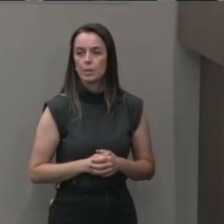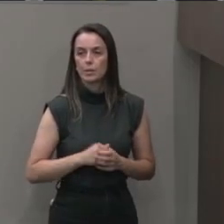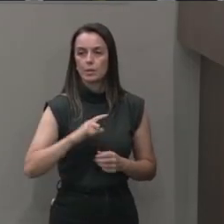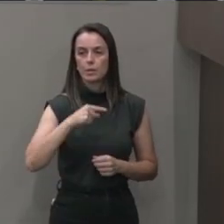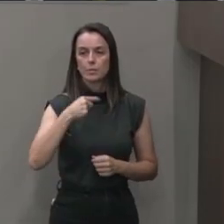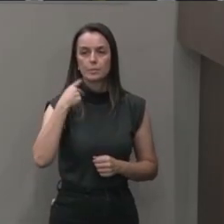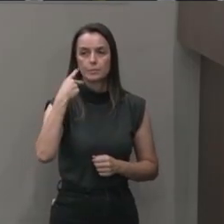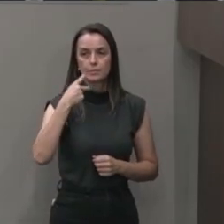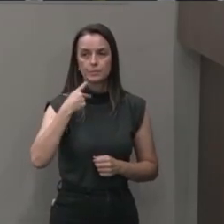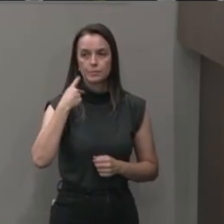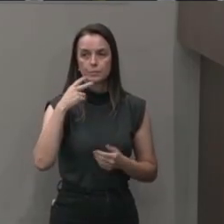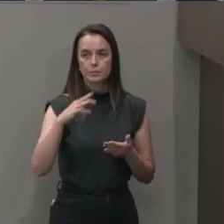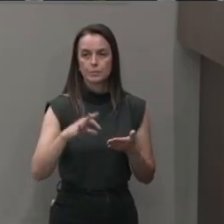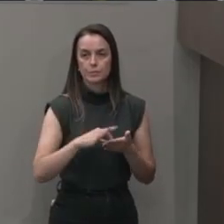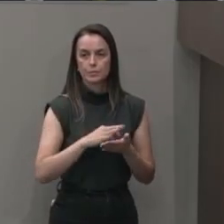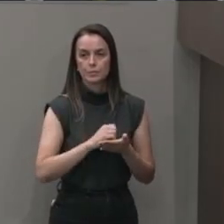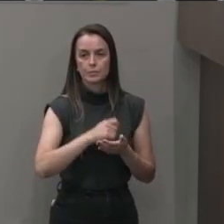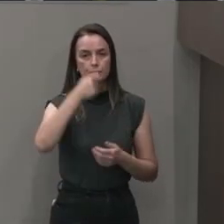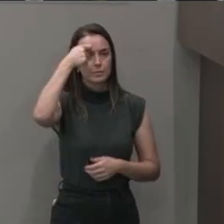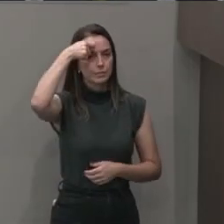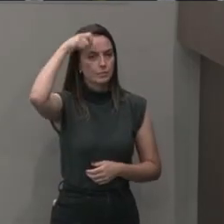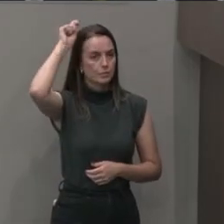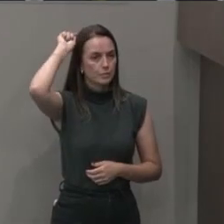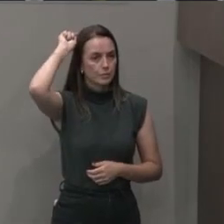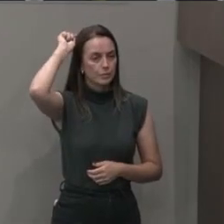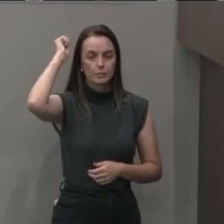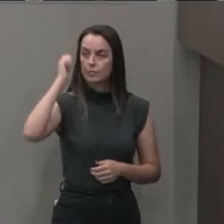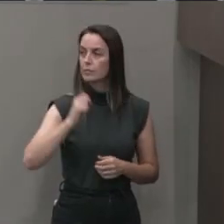Próximo vereador inscrito, vereador João Pedro Nunes.